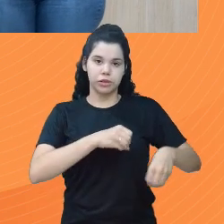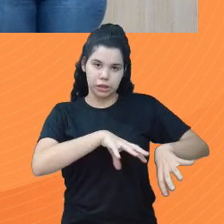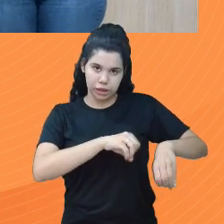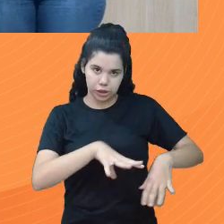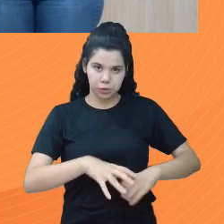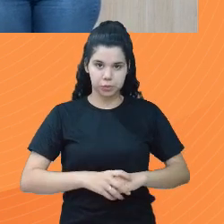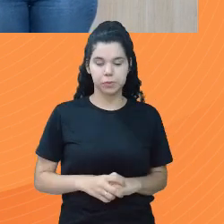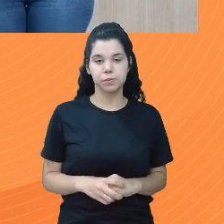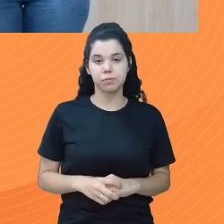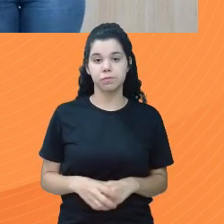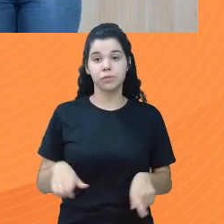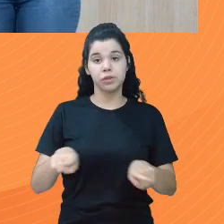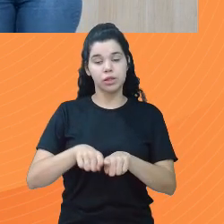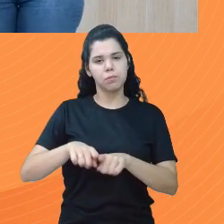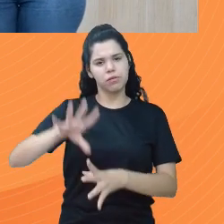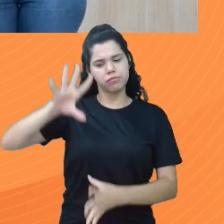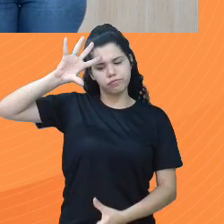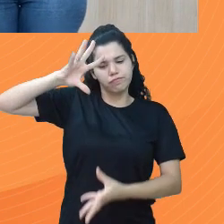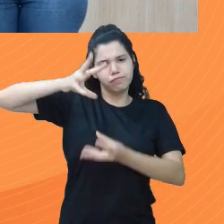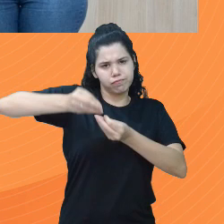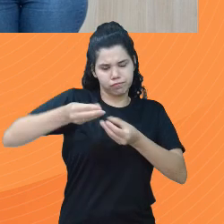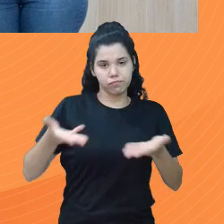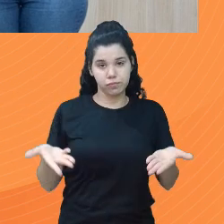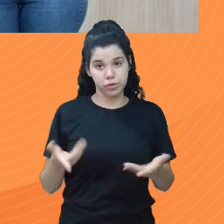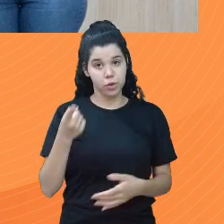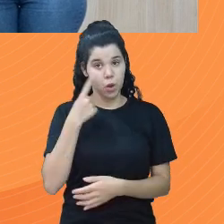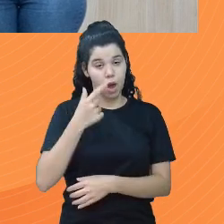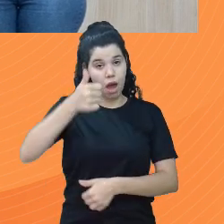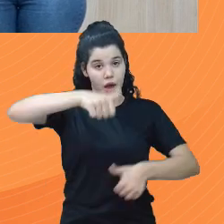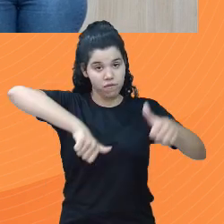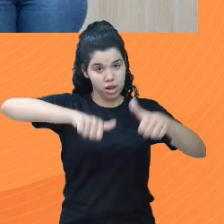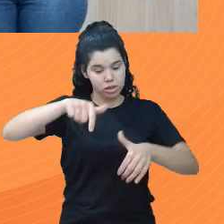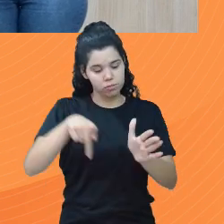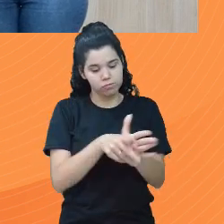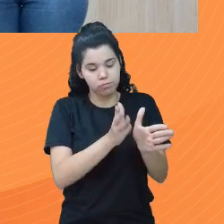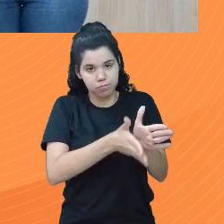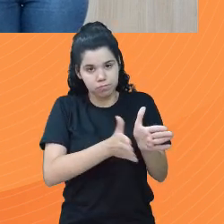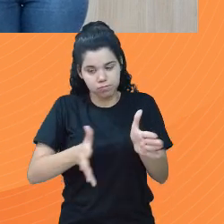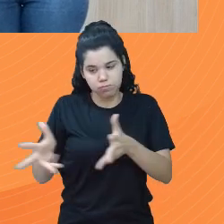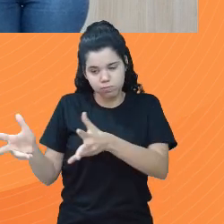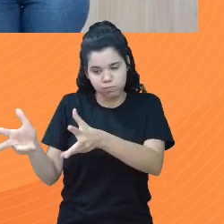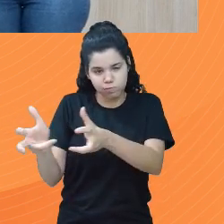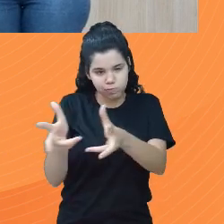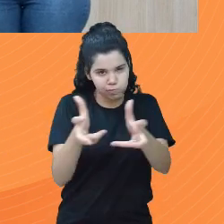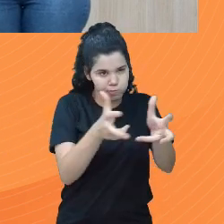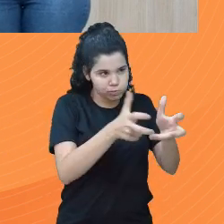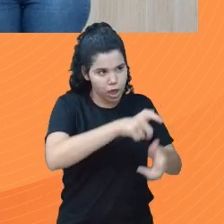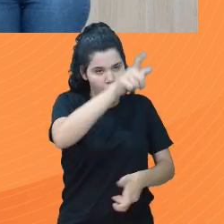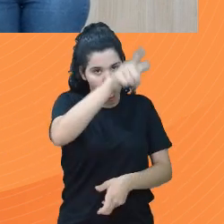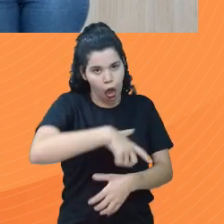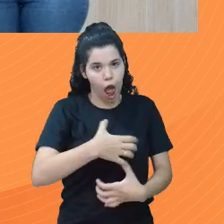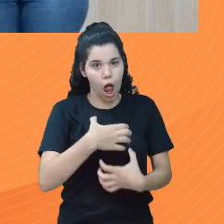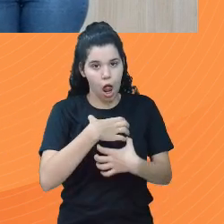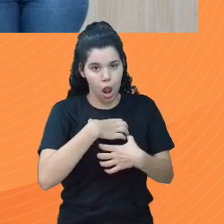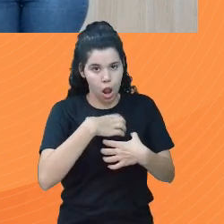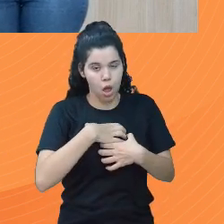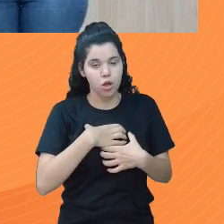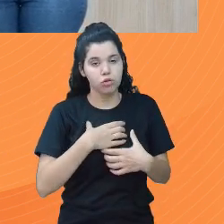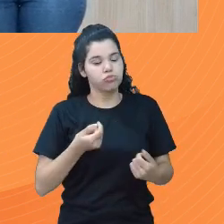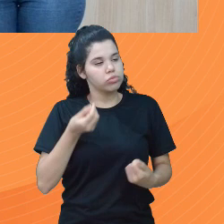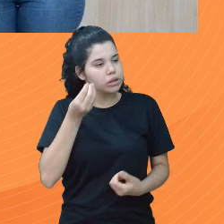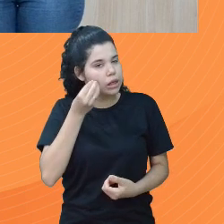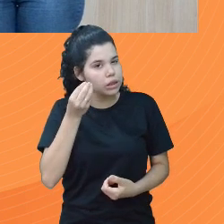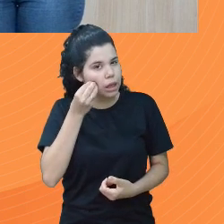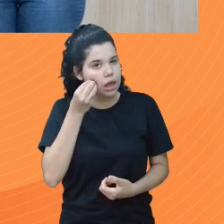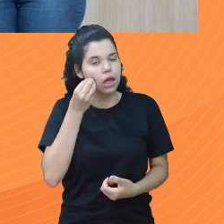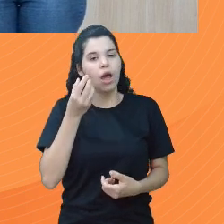Então, vamos relembrar um pouquinho. Então, a avaliação é um processo de captação das necessidades a partir do confronto